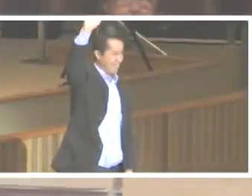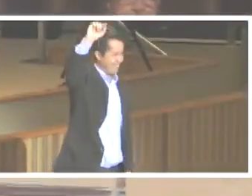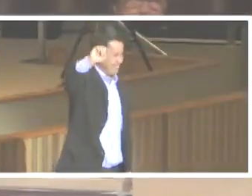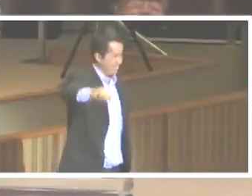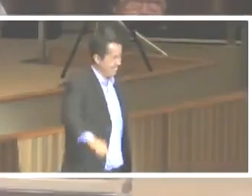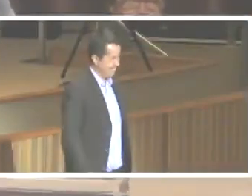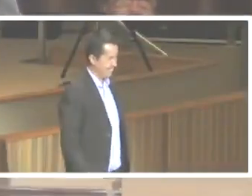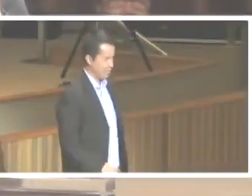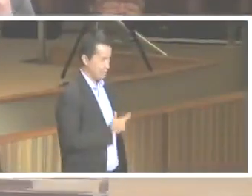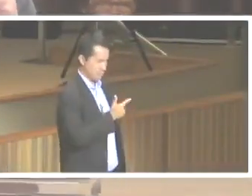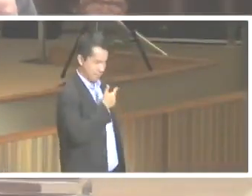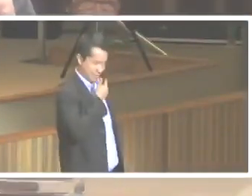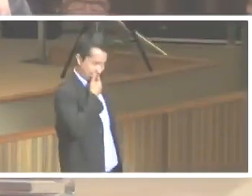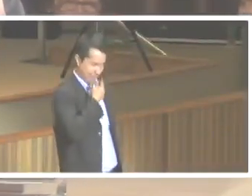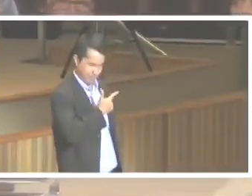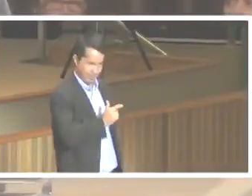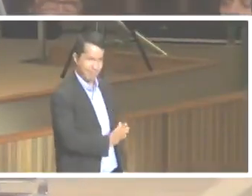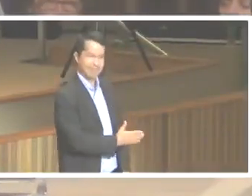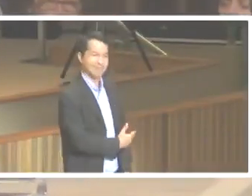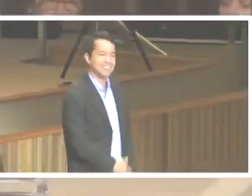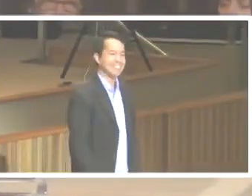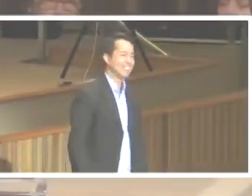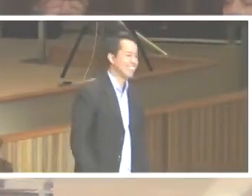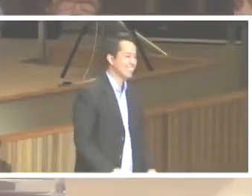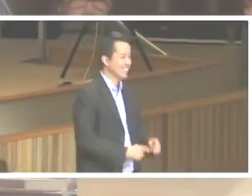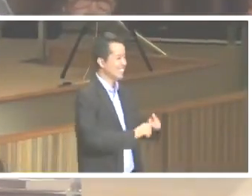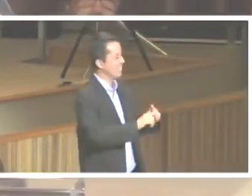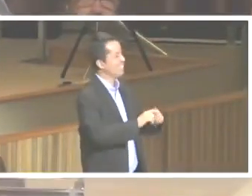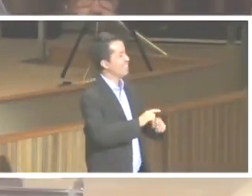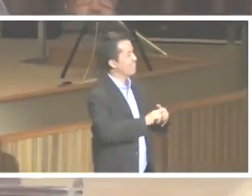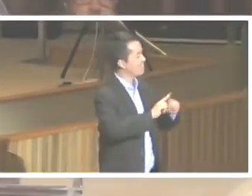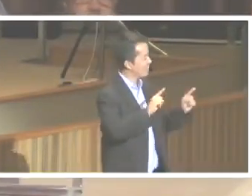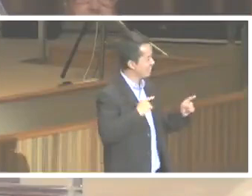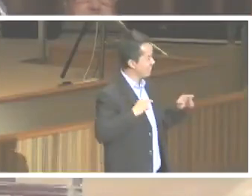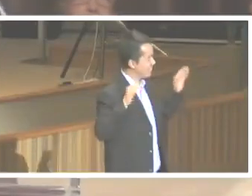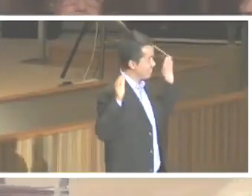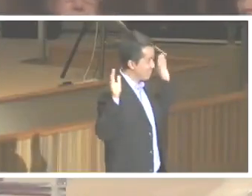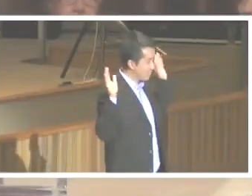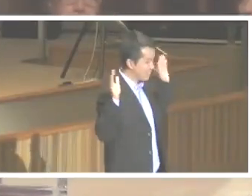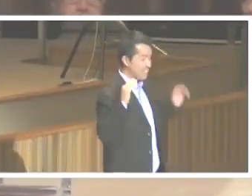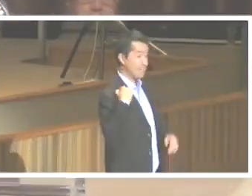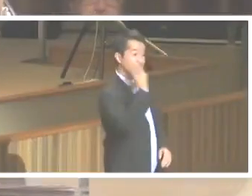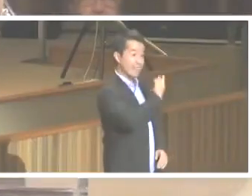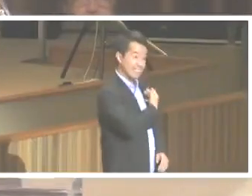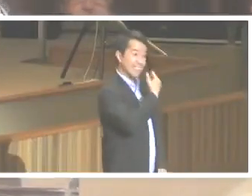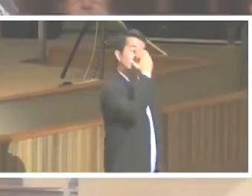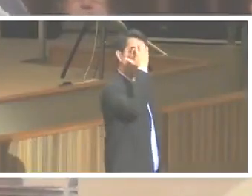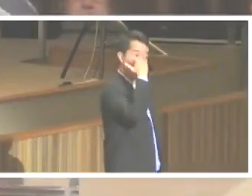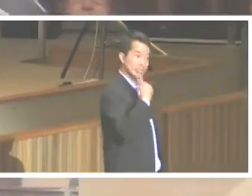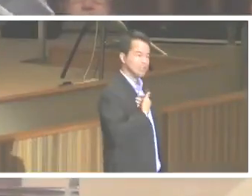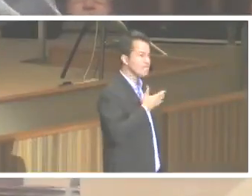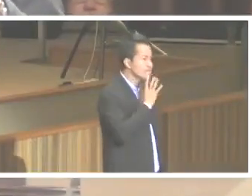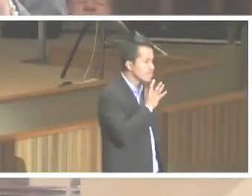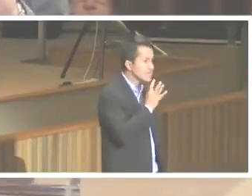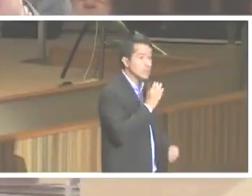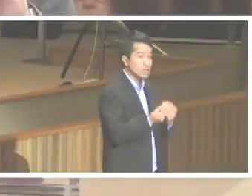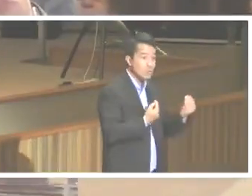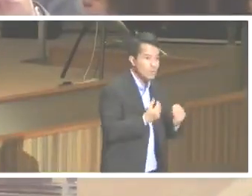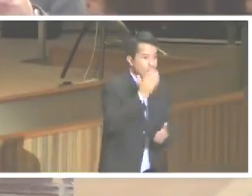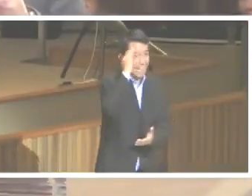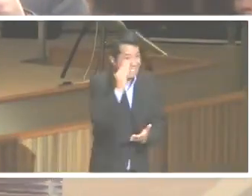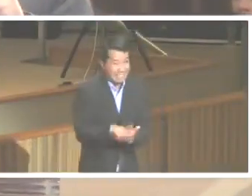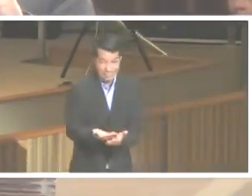do seu chamado e talvez uma das grandes questões sobre a gente acreditar no tamanho